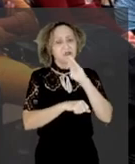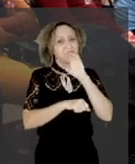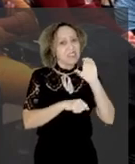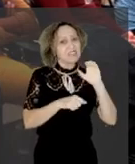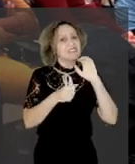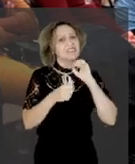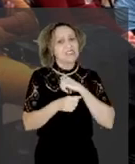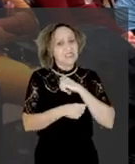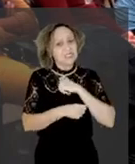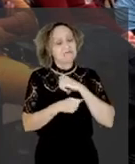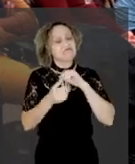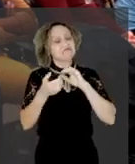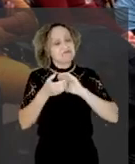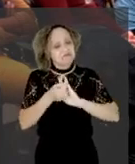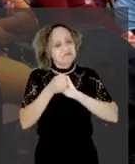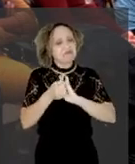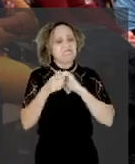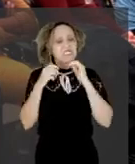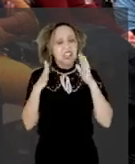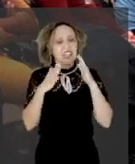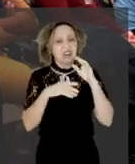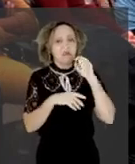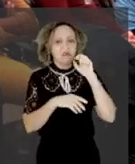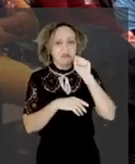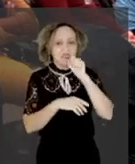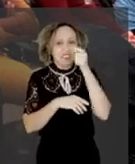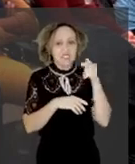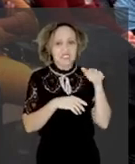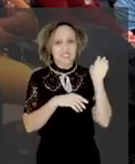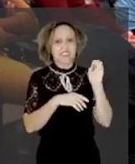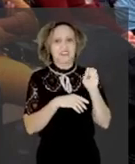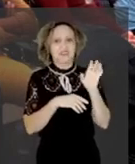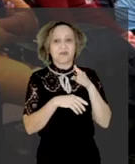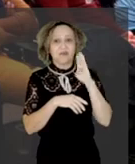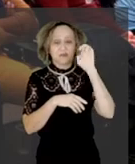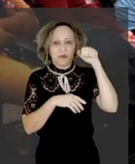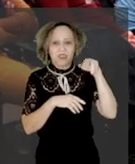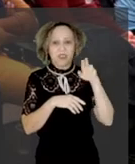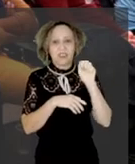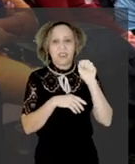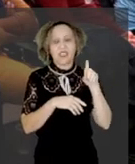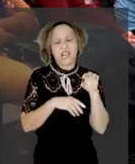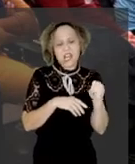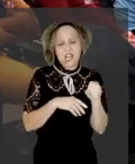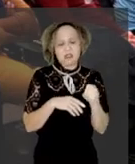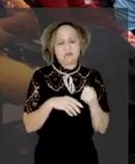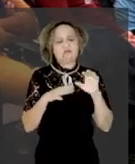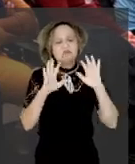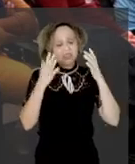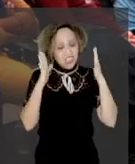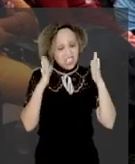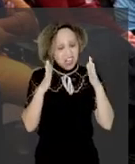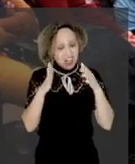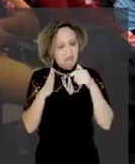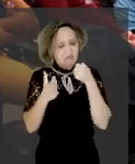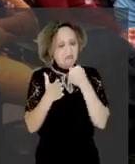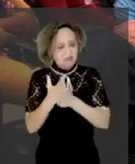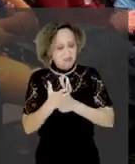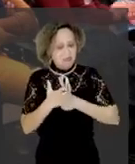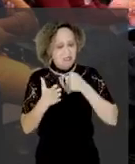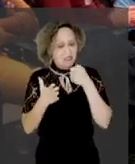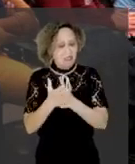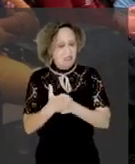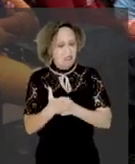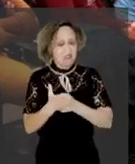tá. Ah, entendi. É porque o Brasil não tá mole.